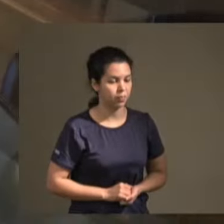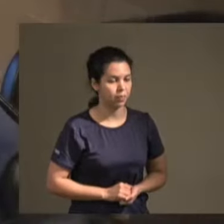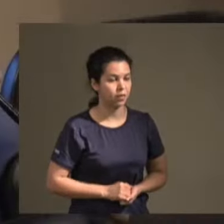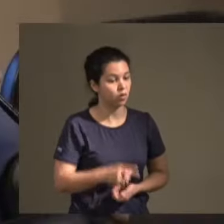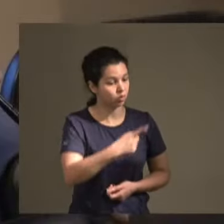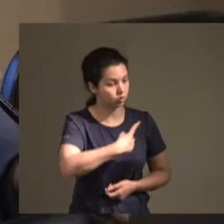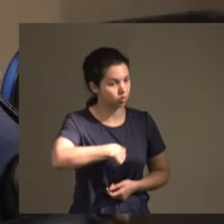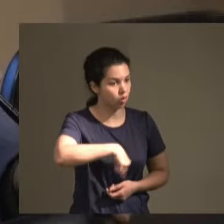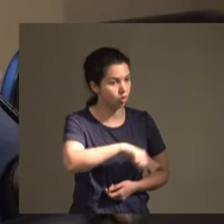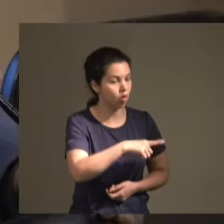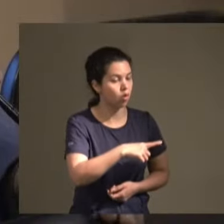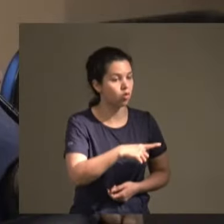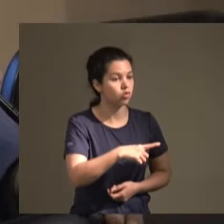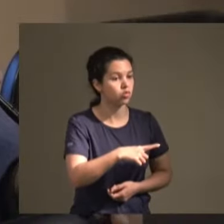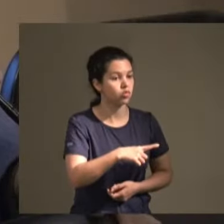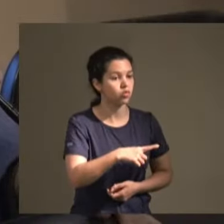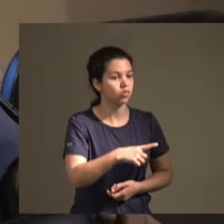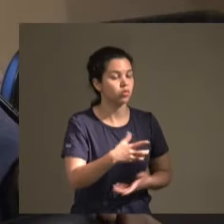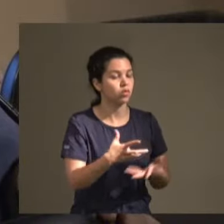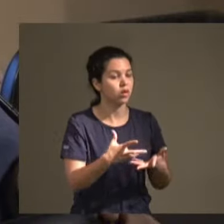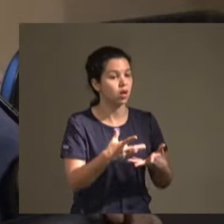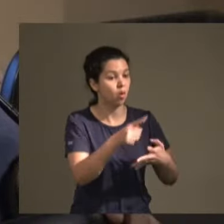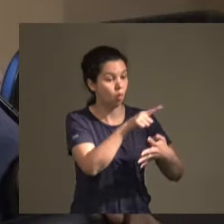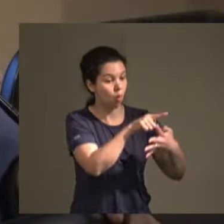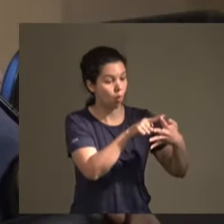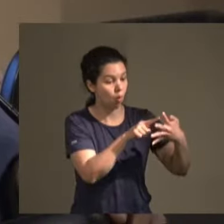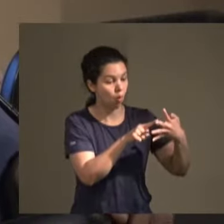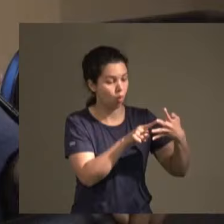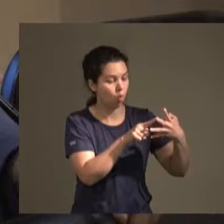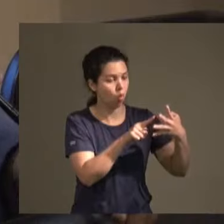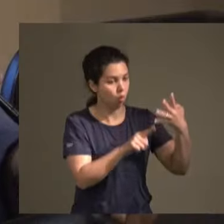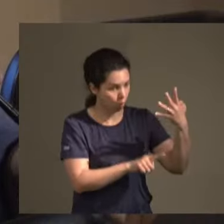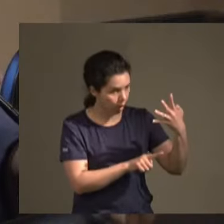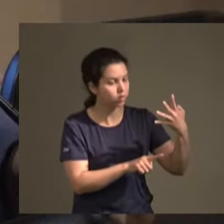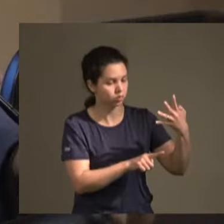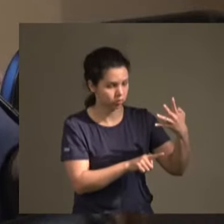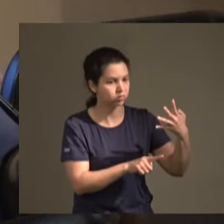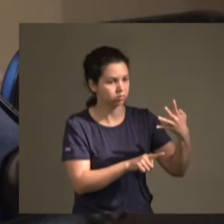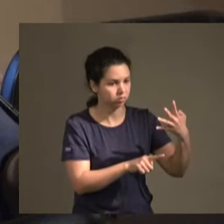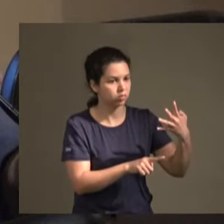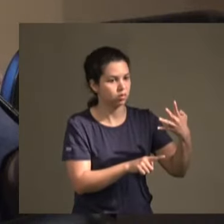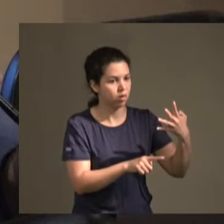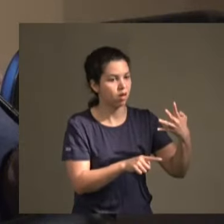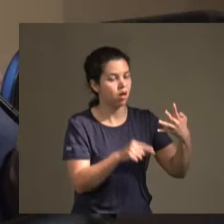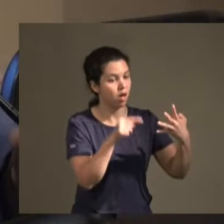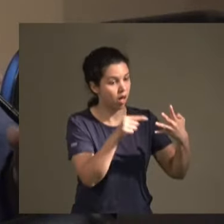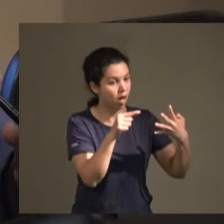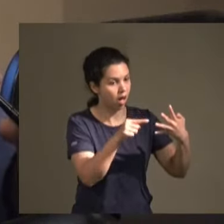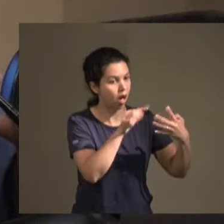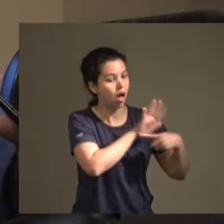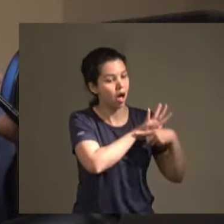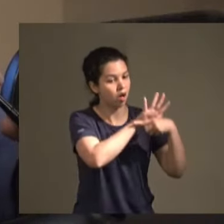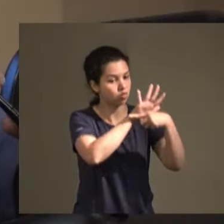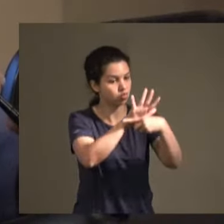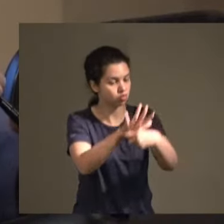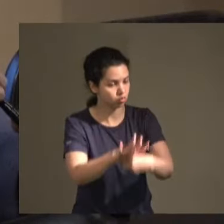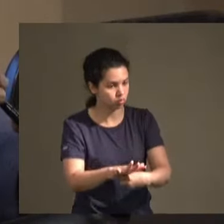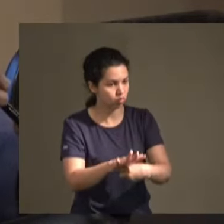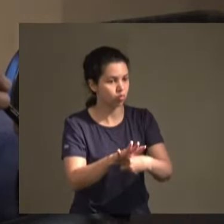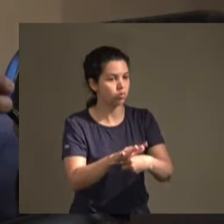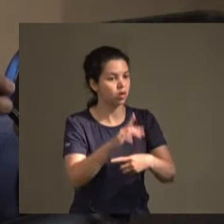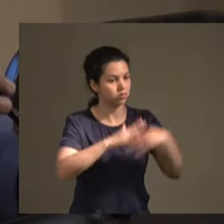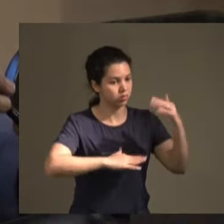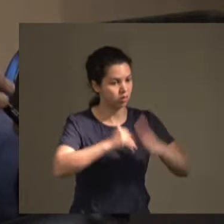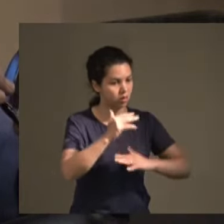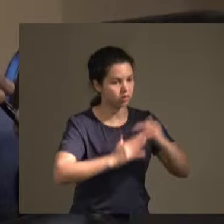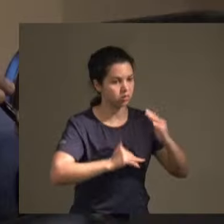3, 4 grandes guarda-chuvas que a gente pudesse colocar ali diversas ações. Então, da vez passada, o outro plano era